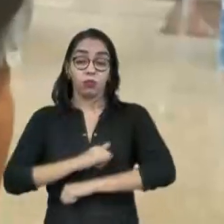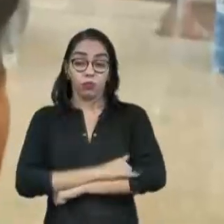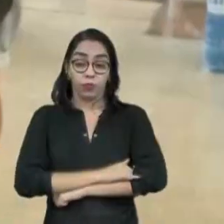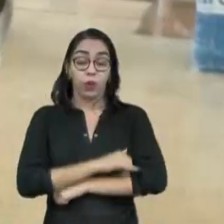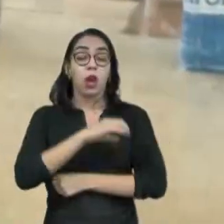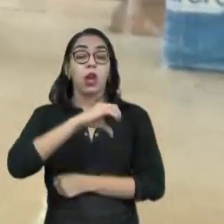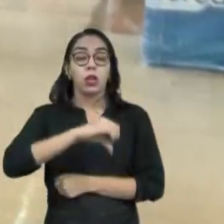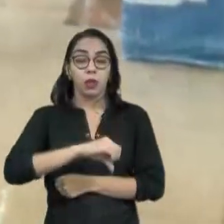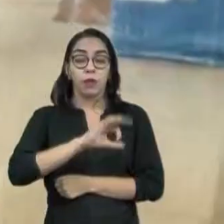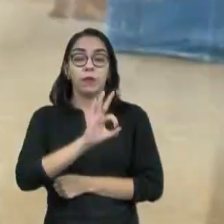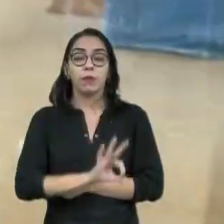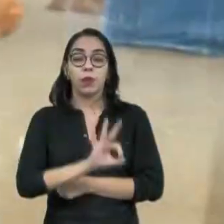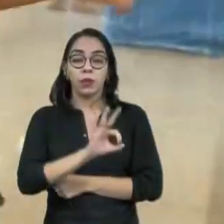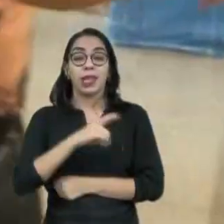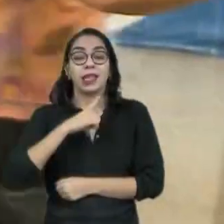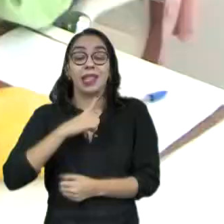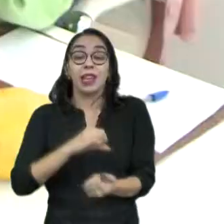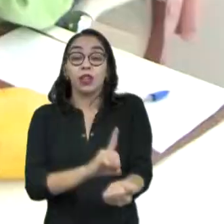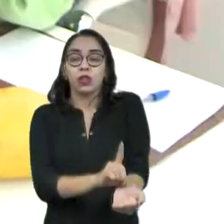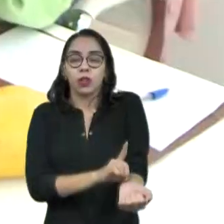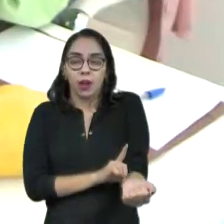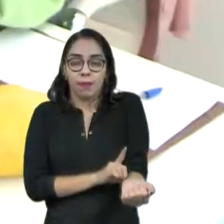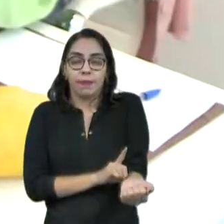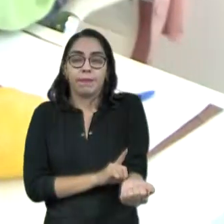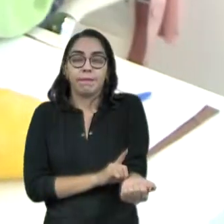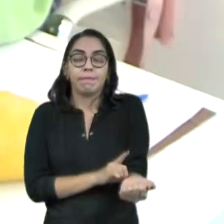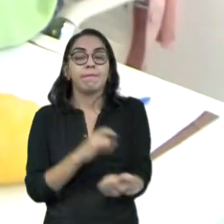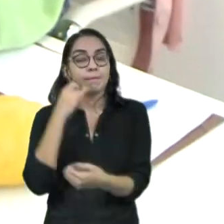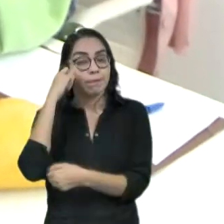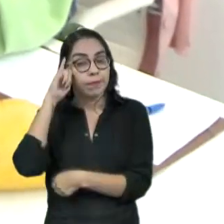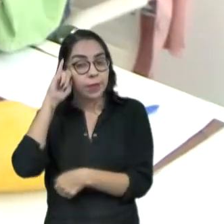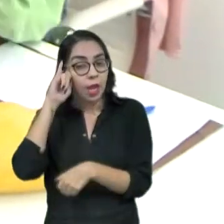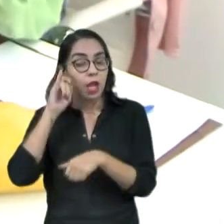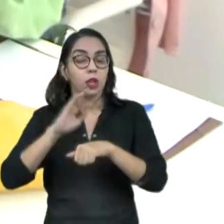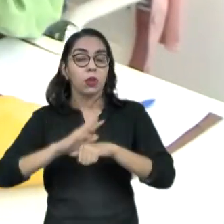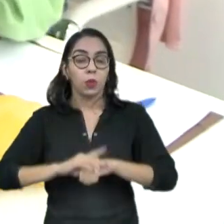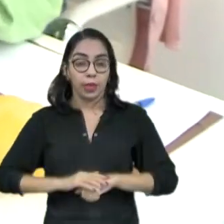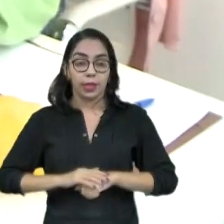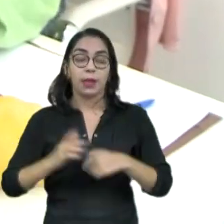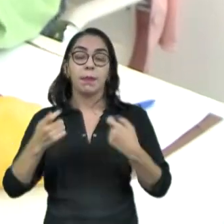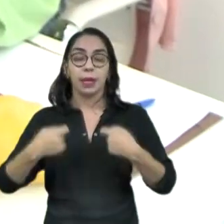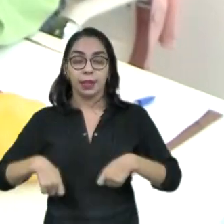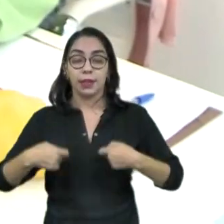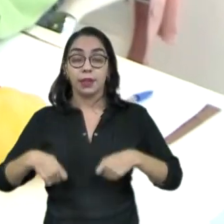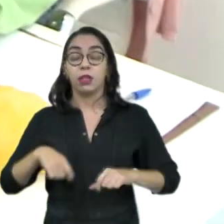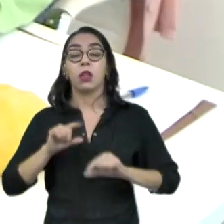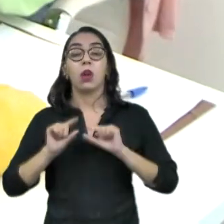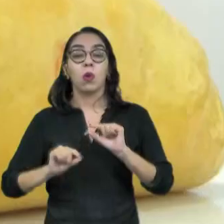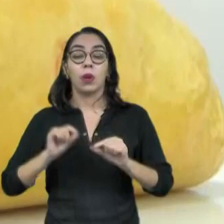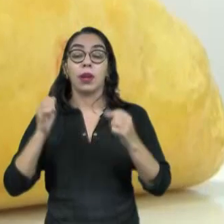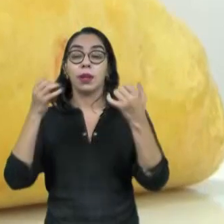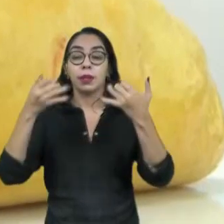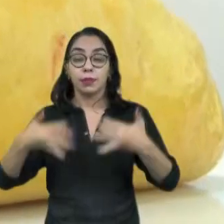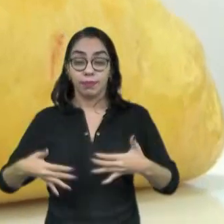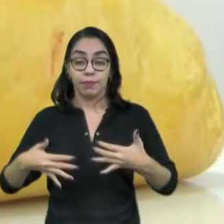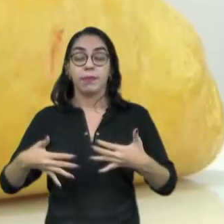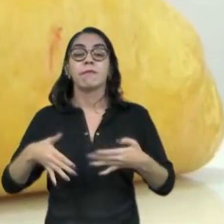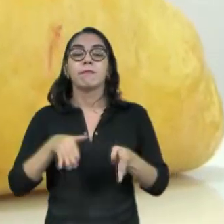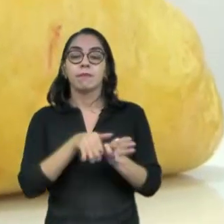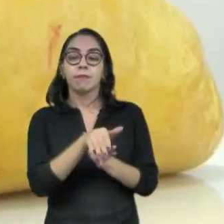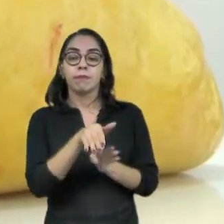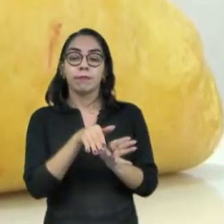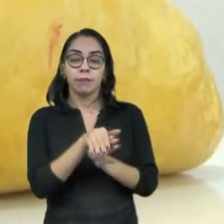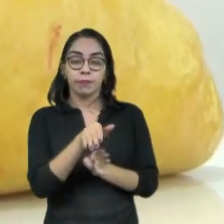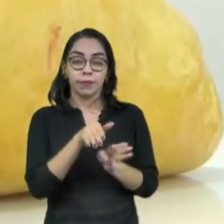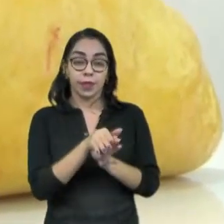99% com diabetes para evitar essas doenças a nutricionista destaca que é recomendada a ingestão de